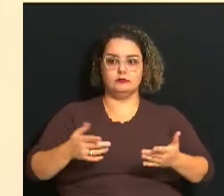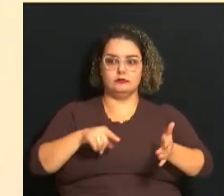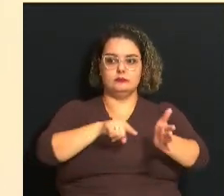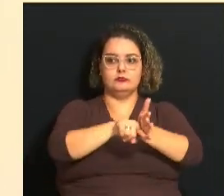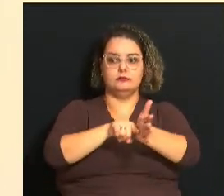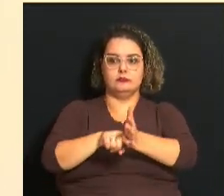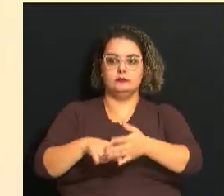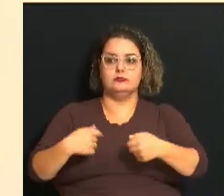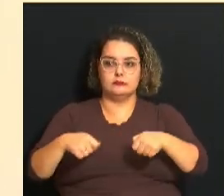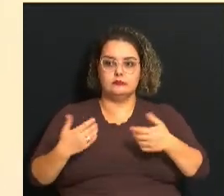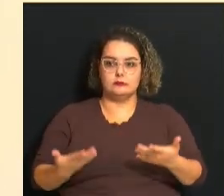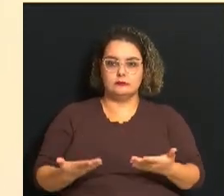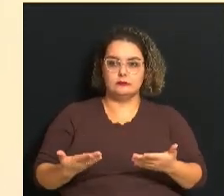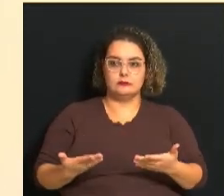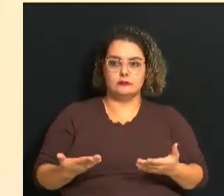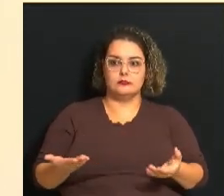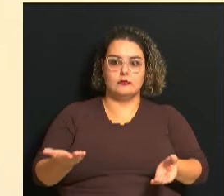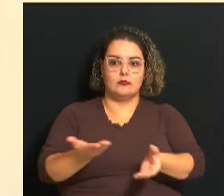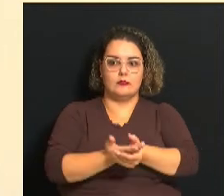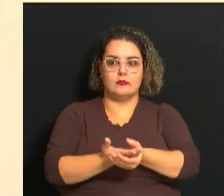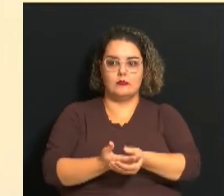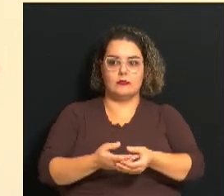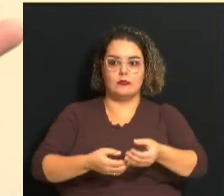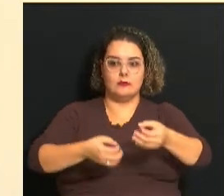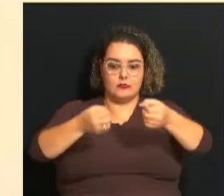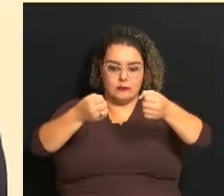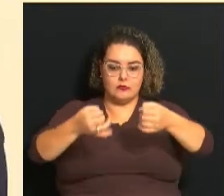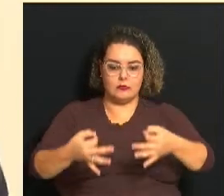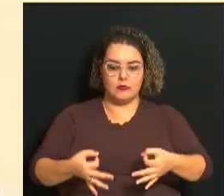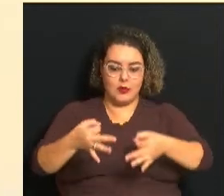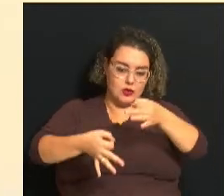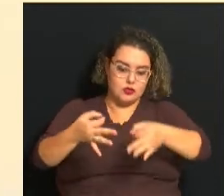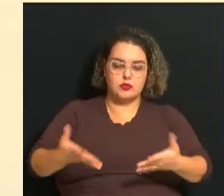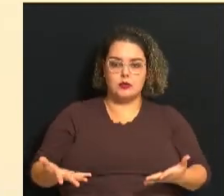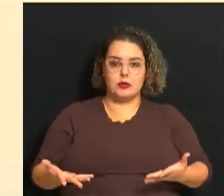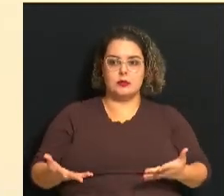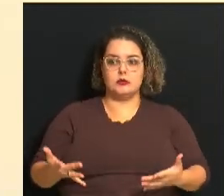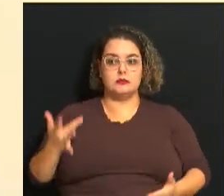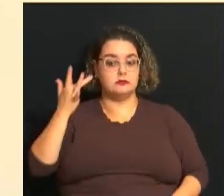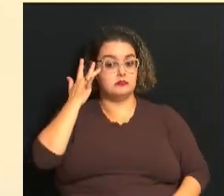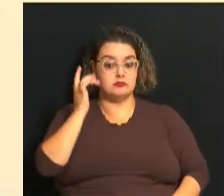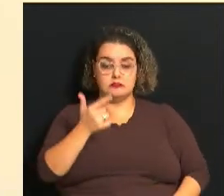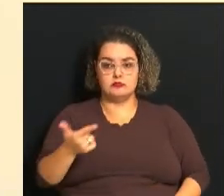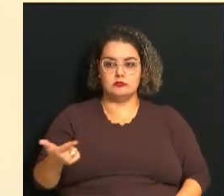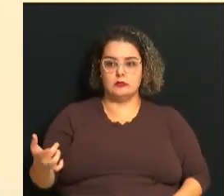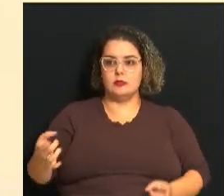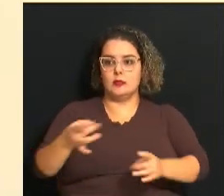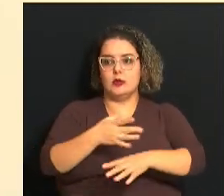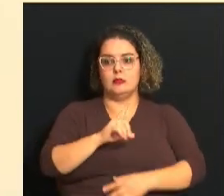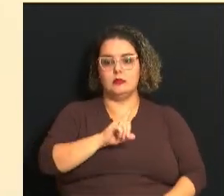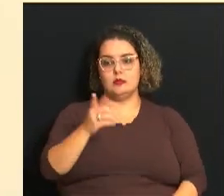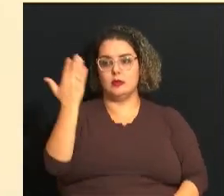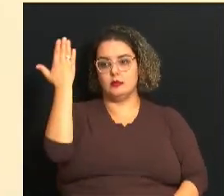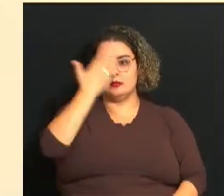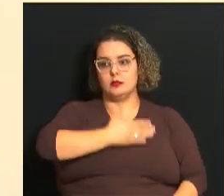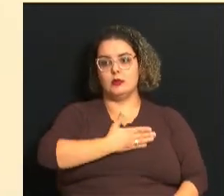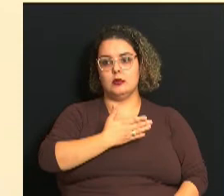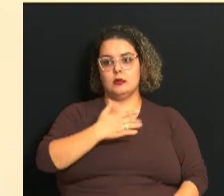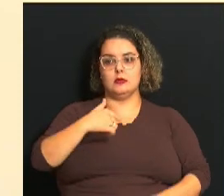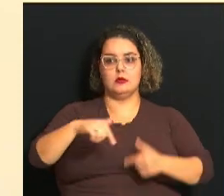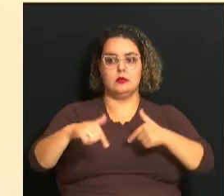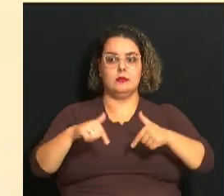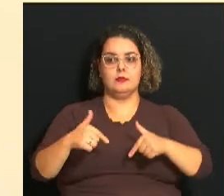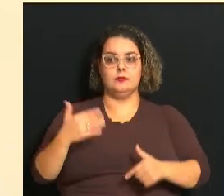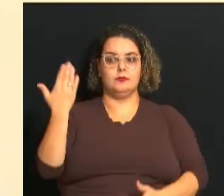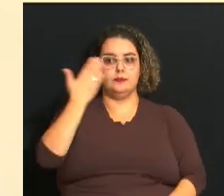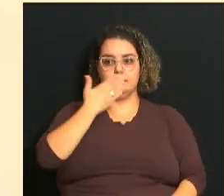deveria porque o processo não pode ser julgados as provas não estão maduras mas ele encerra como sendo não provado tão trabalhador muitas vezes não